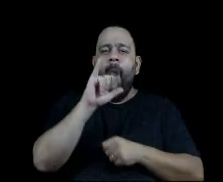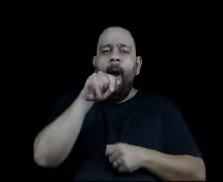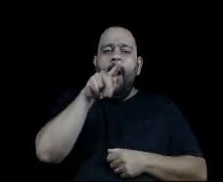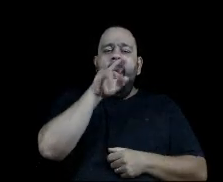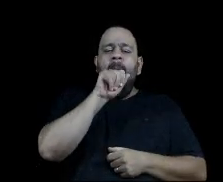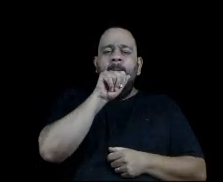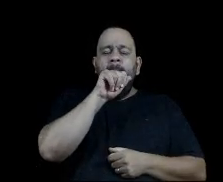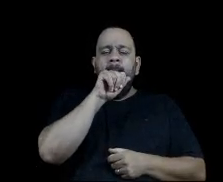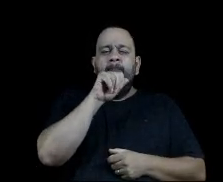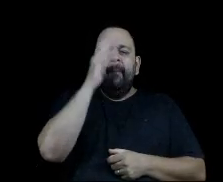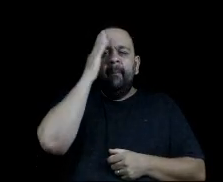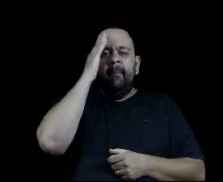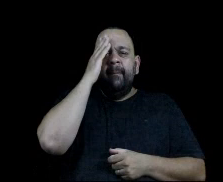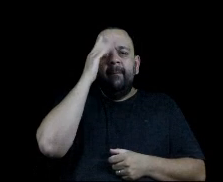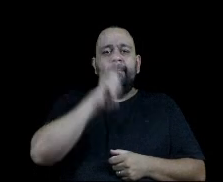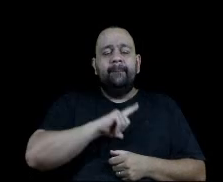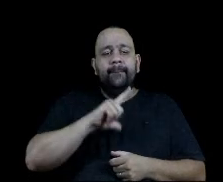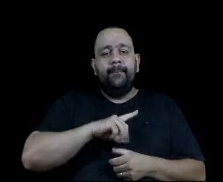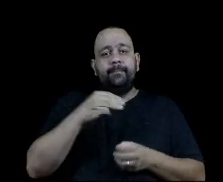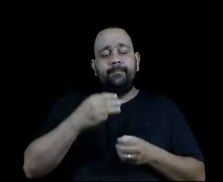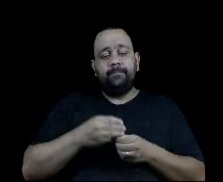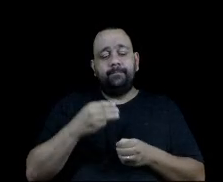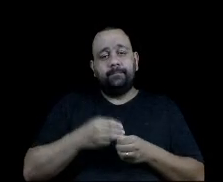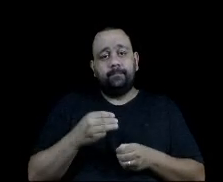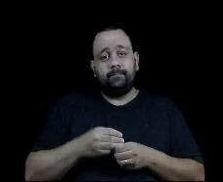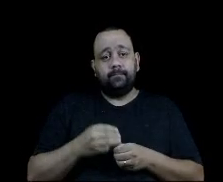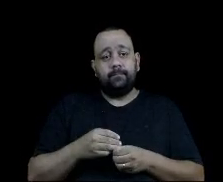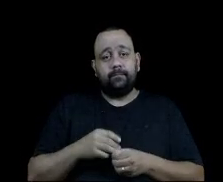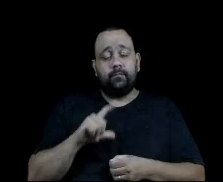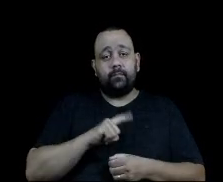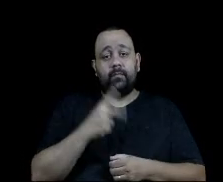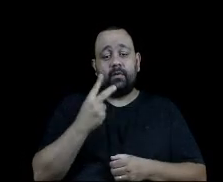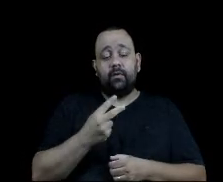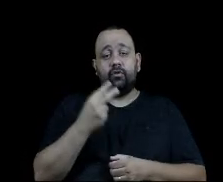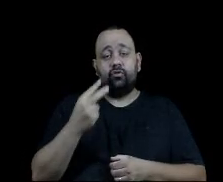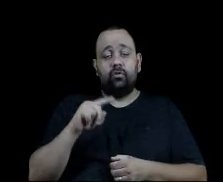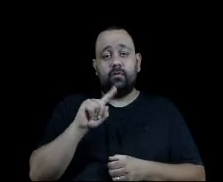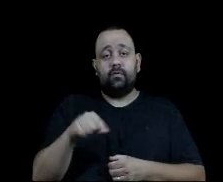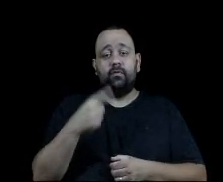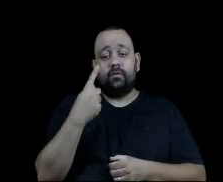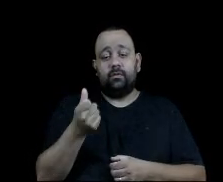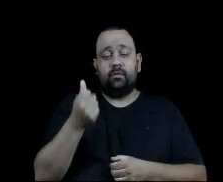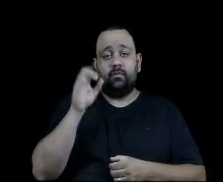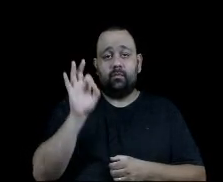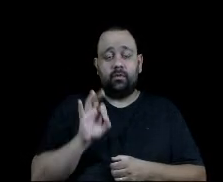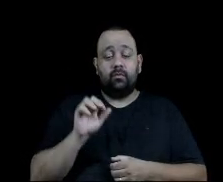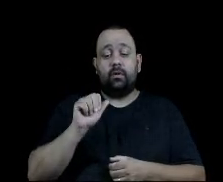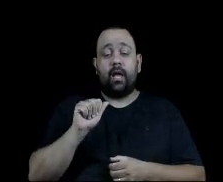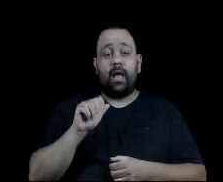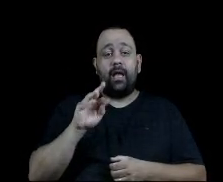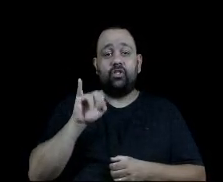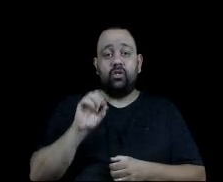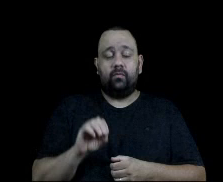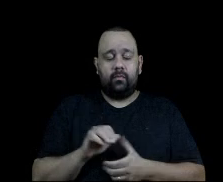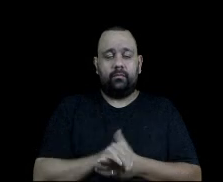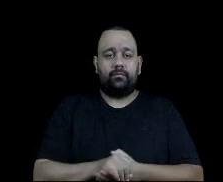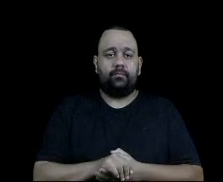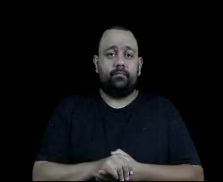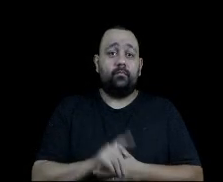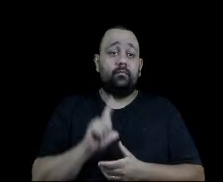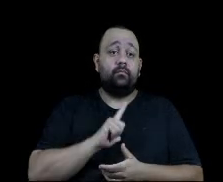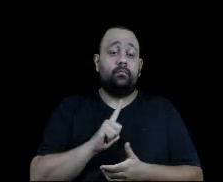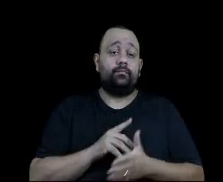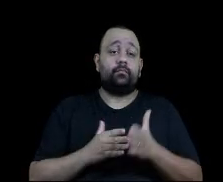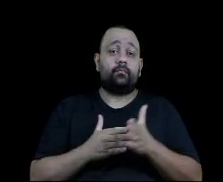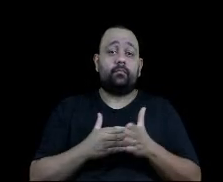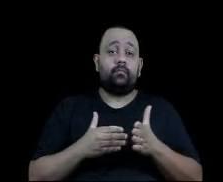pela receita corrente líquida, que dá o endividamento no município negativo de 22,16%.